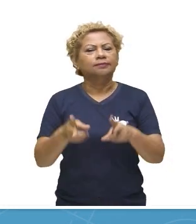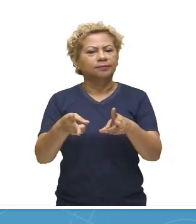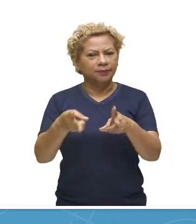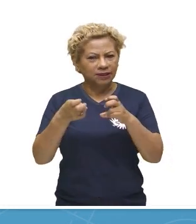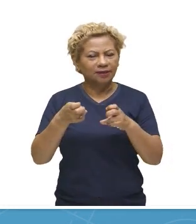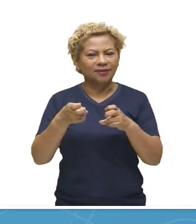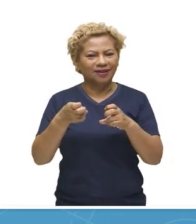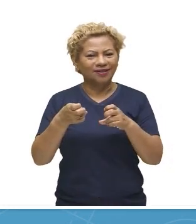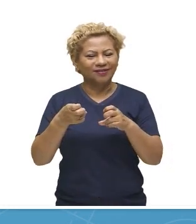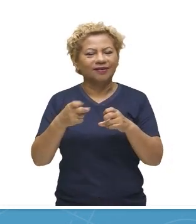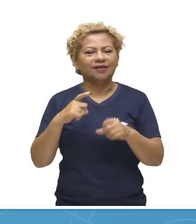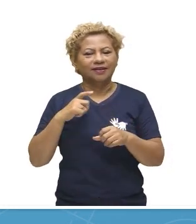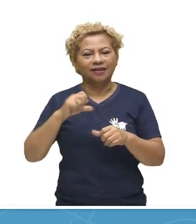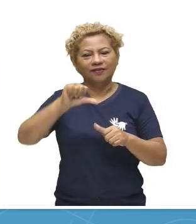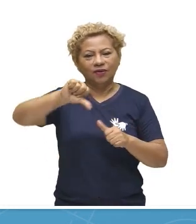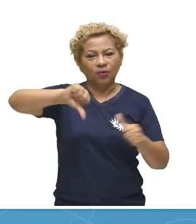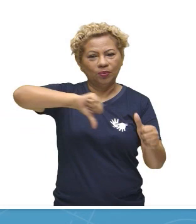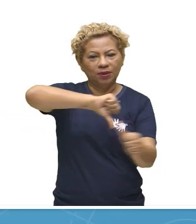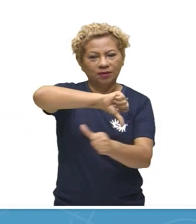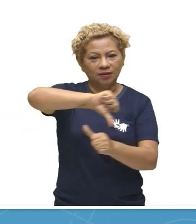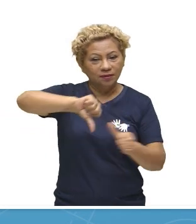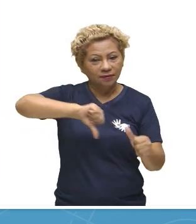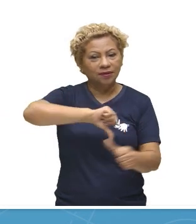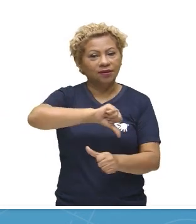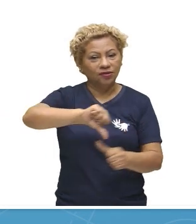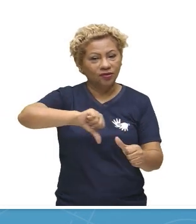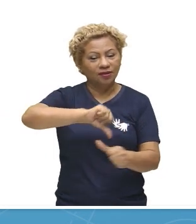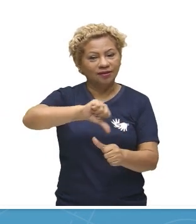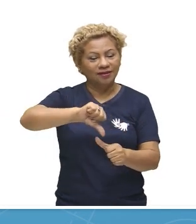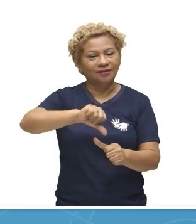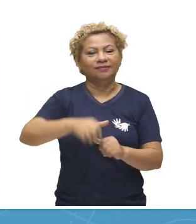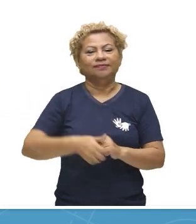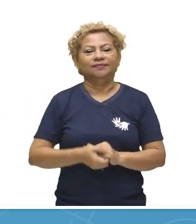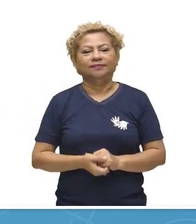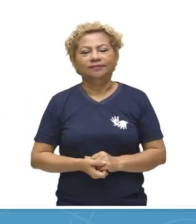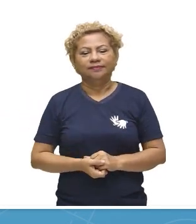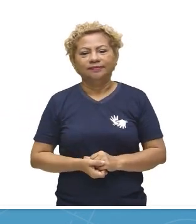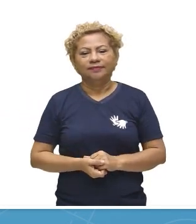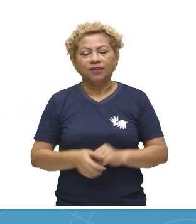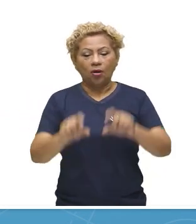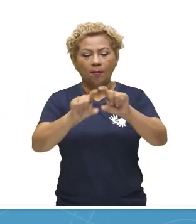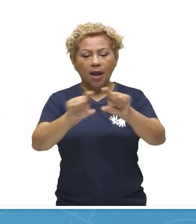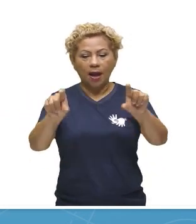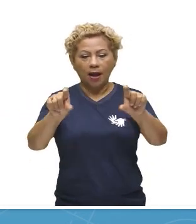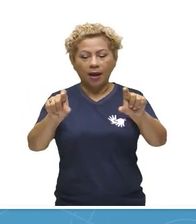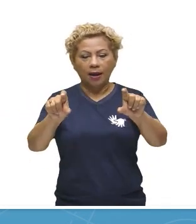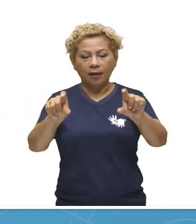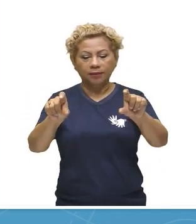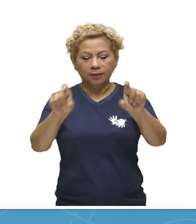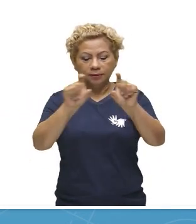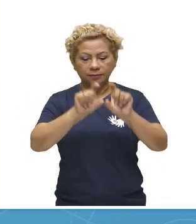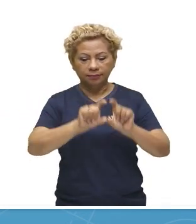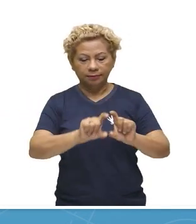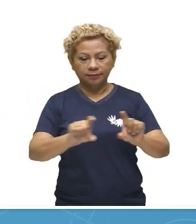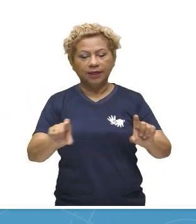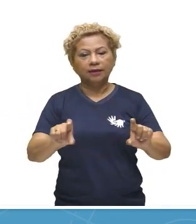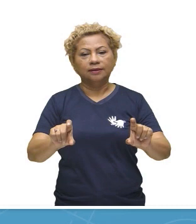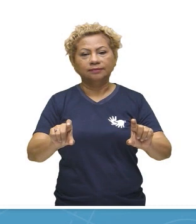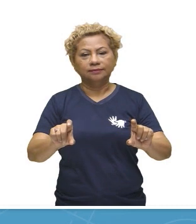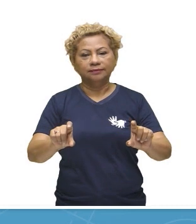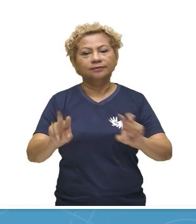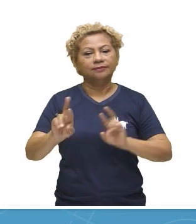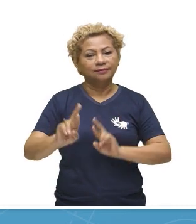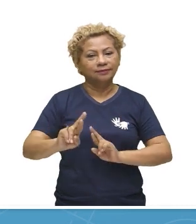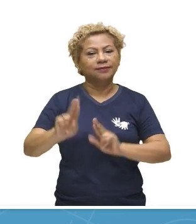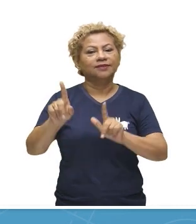minha operação de adição de cima. Logo, a operação de adição